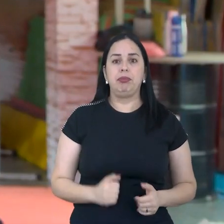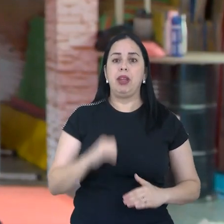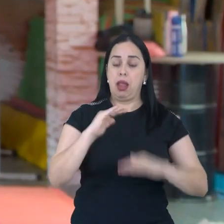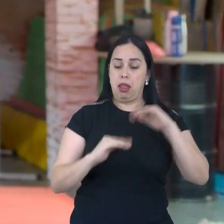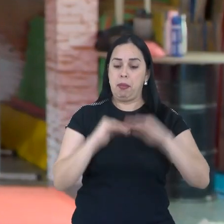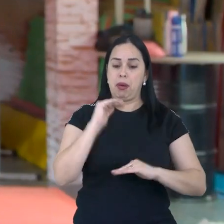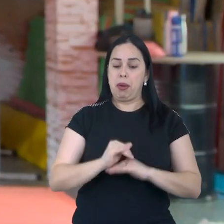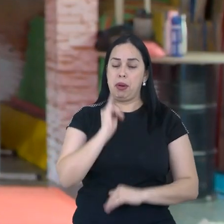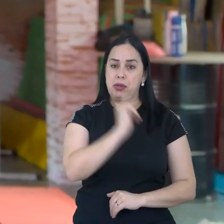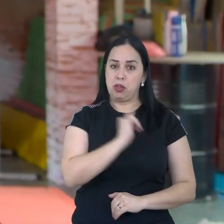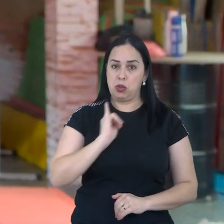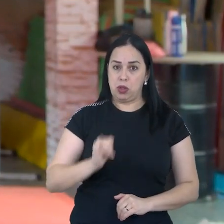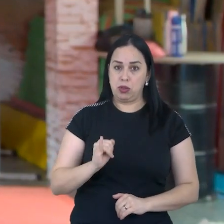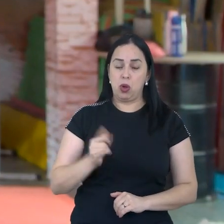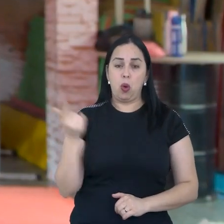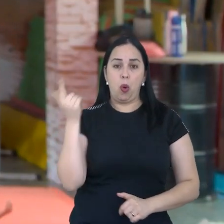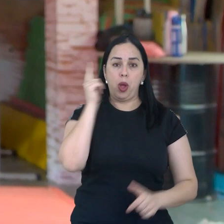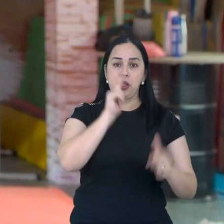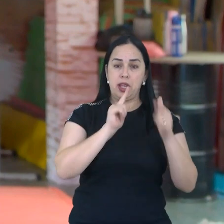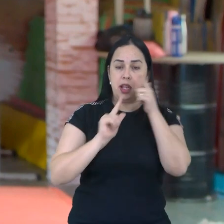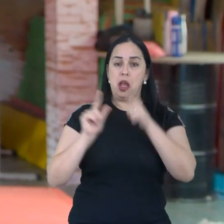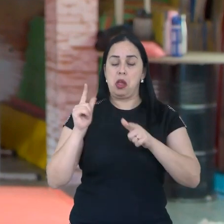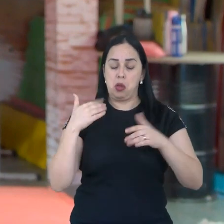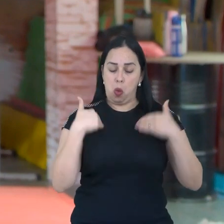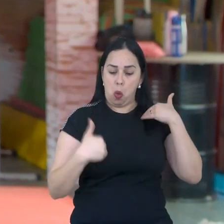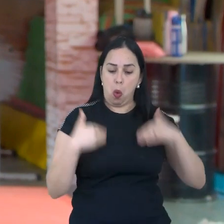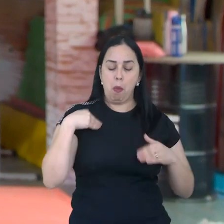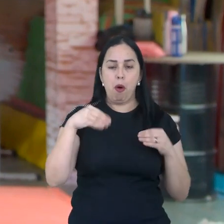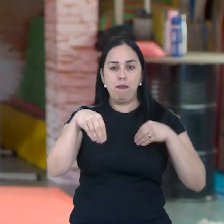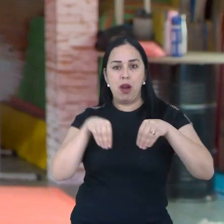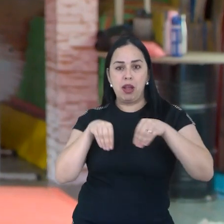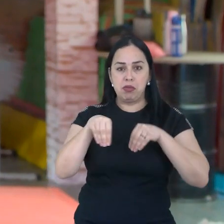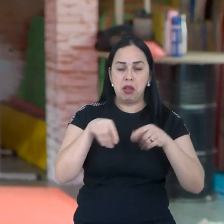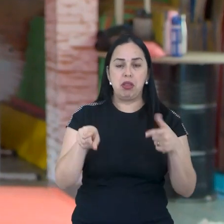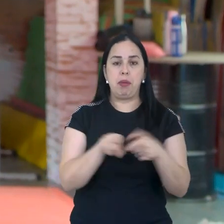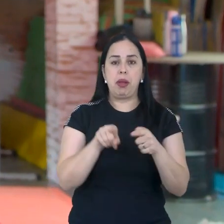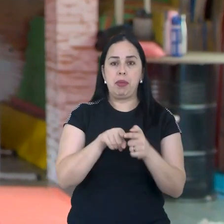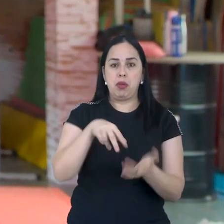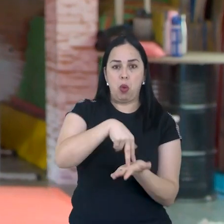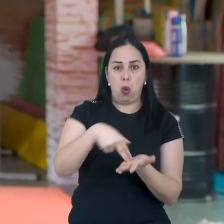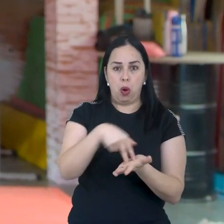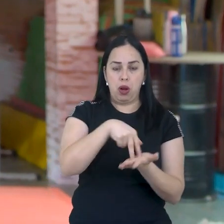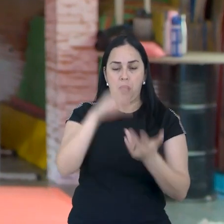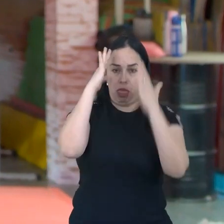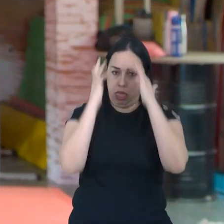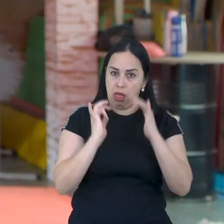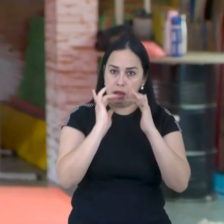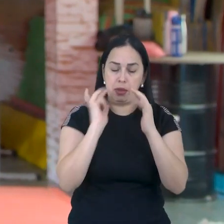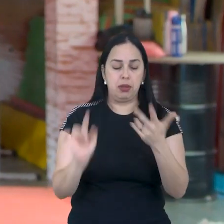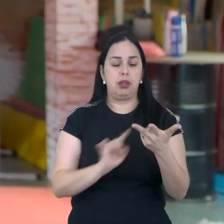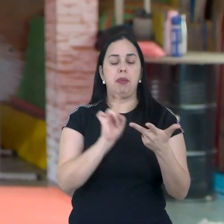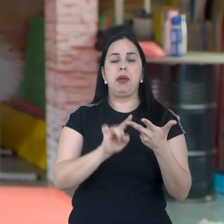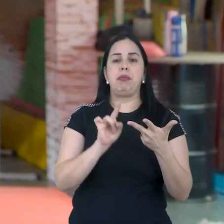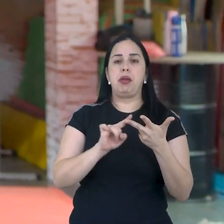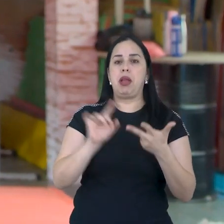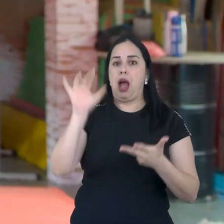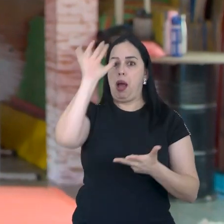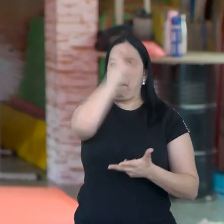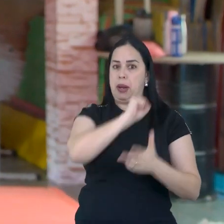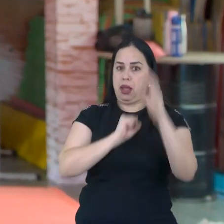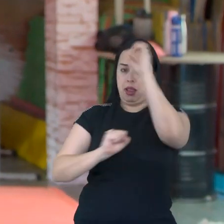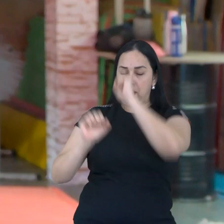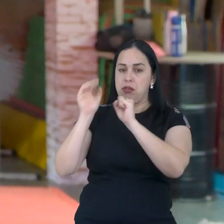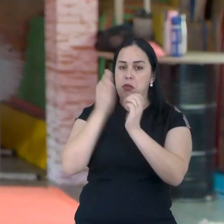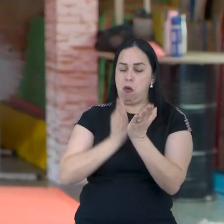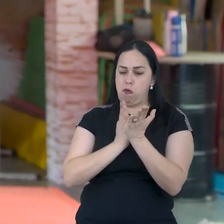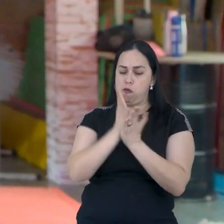muita flexibilidade, força, resistência e coordenação motora. Fora que você tem toda a disciplina envolvida da